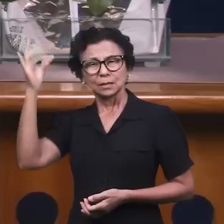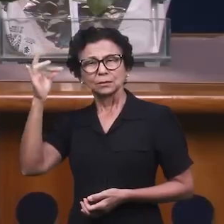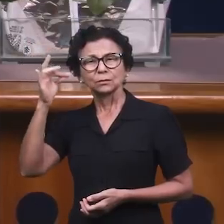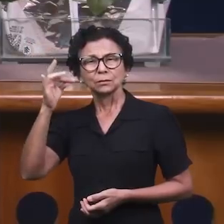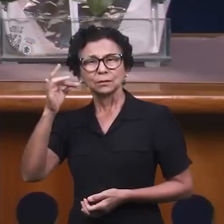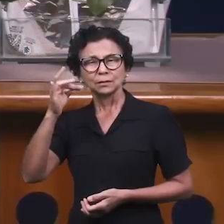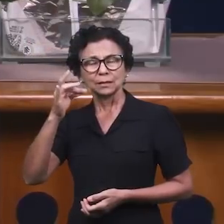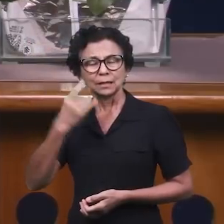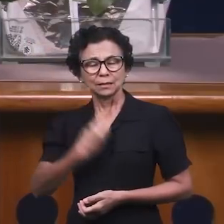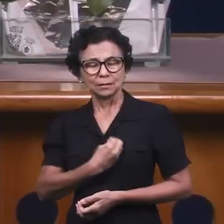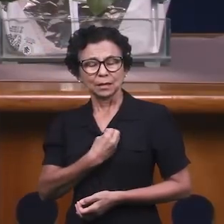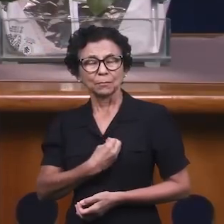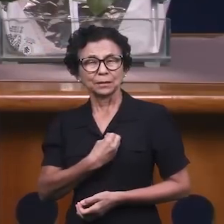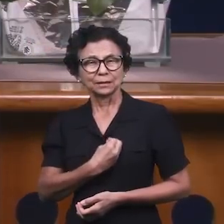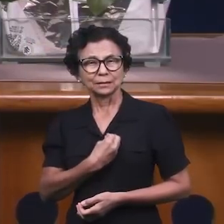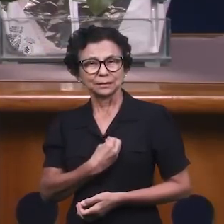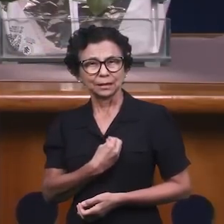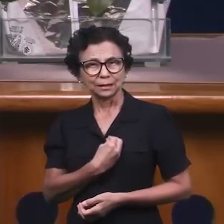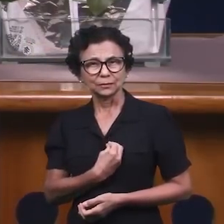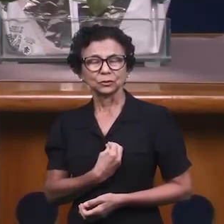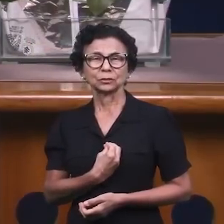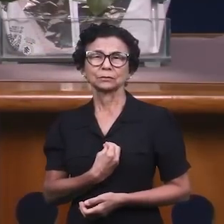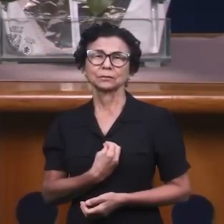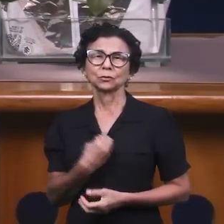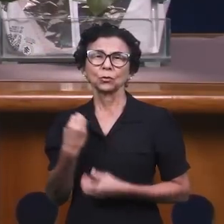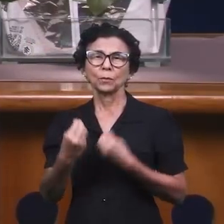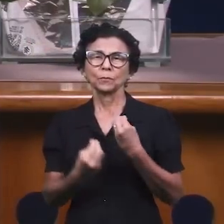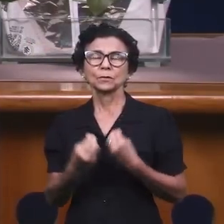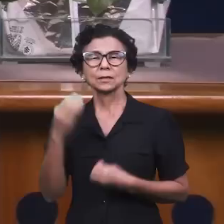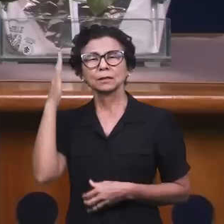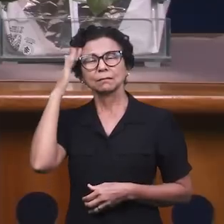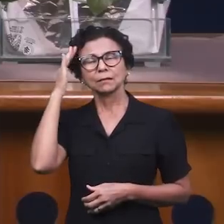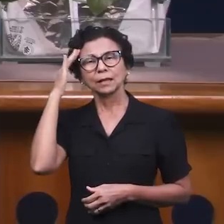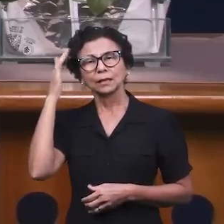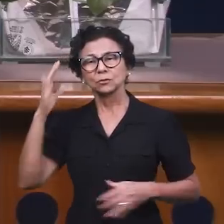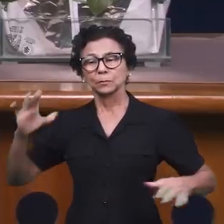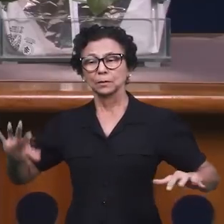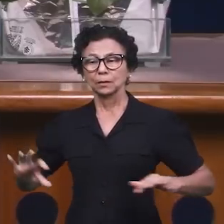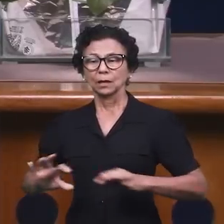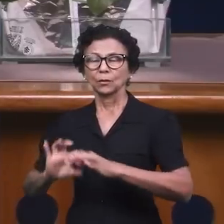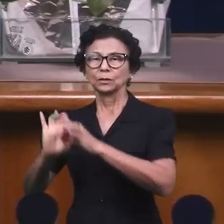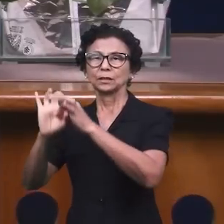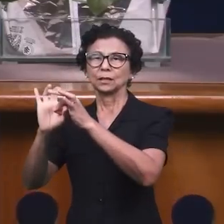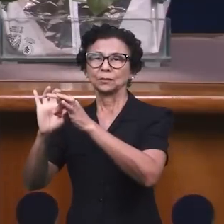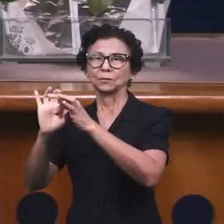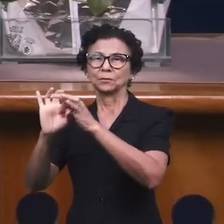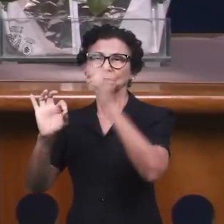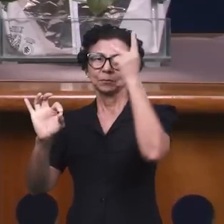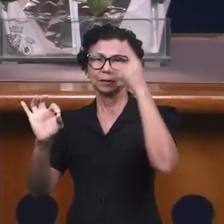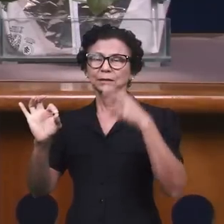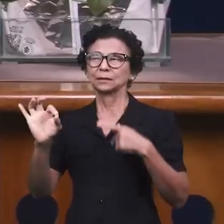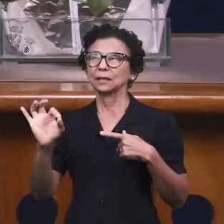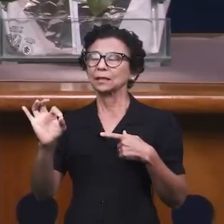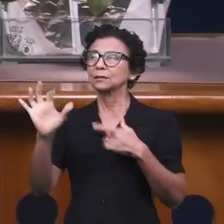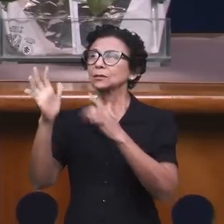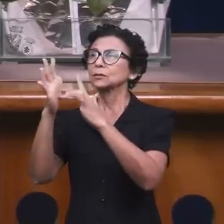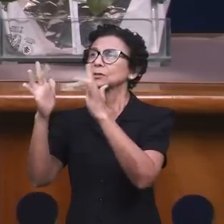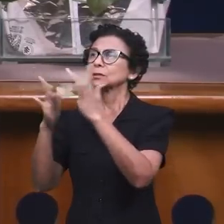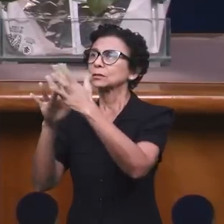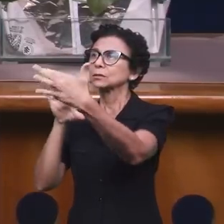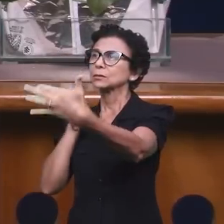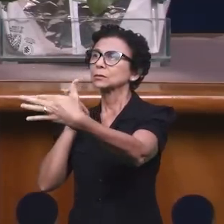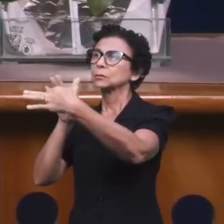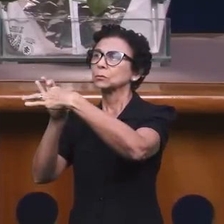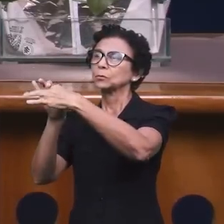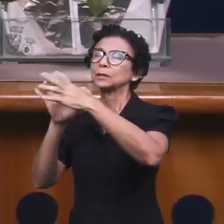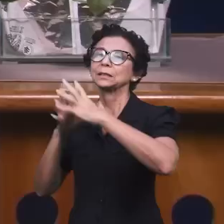a essência daquilo que é a união entre Deus e o homem, que é o Senhor Jesus. E o elemento de ligação se